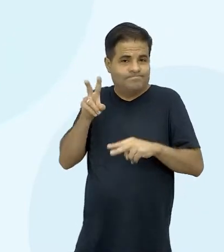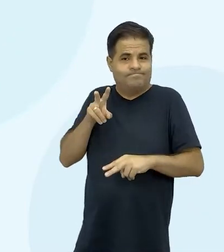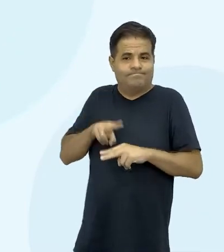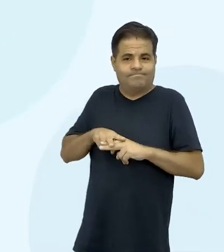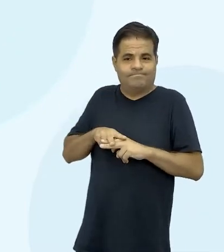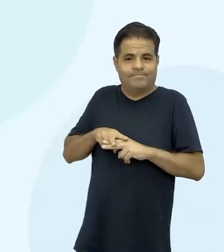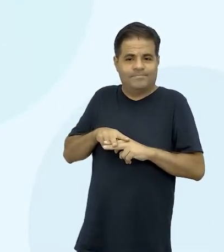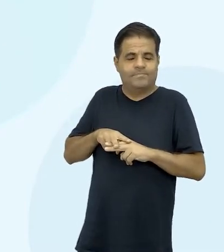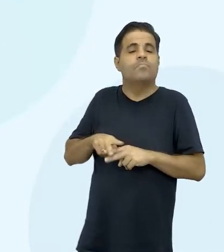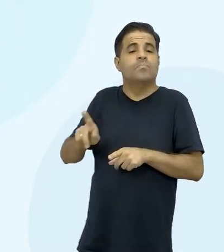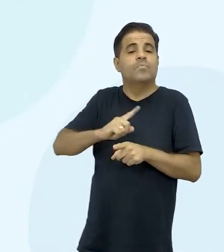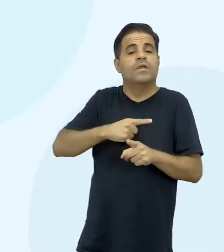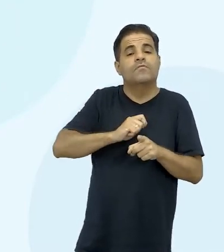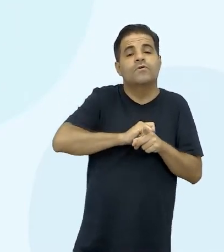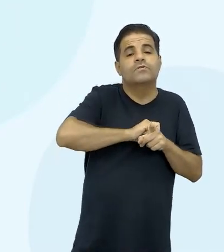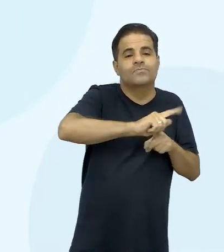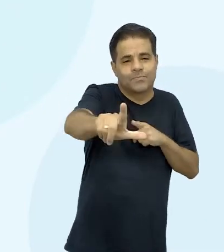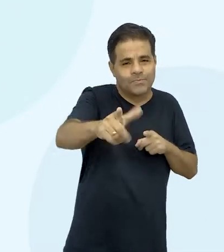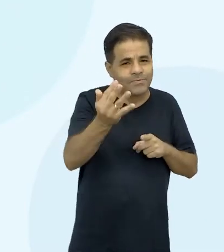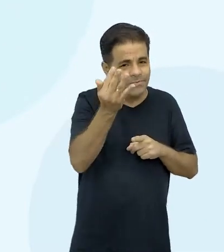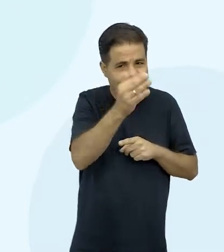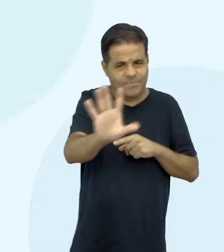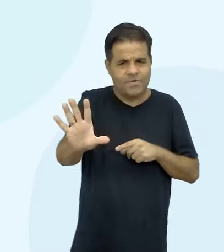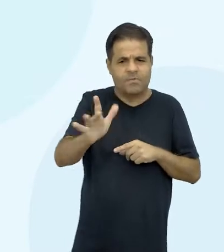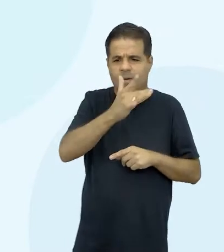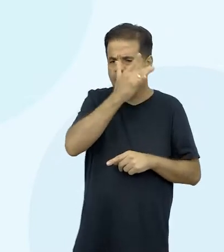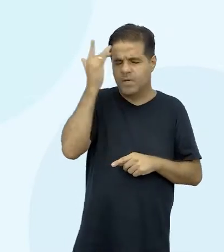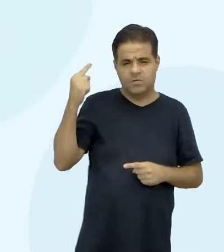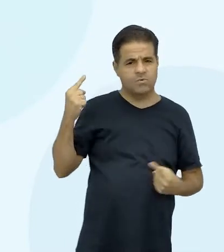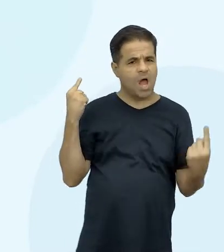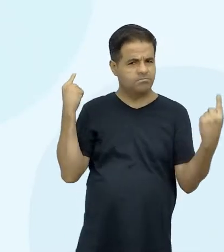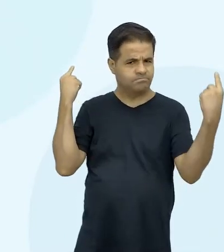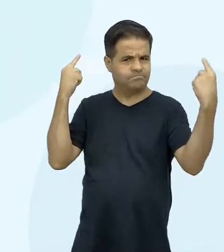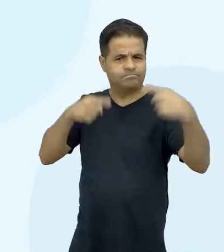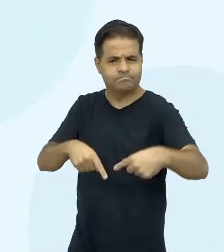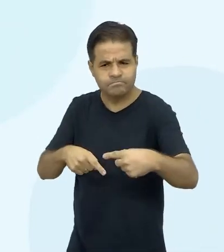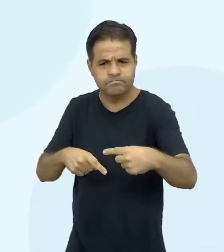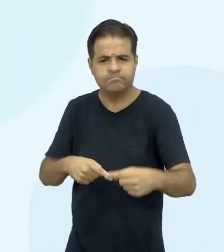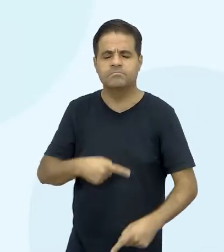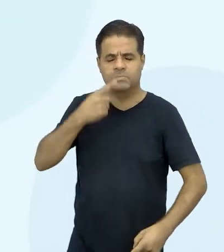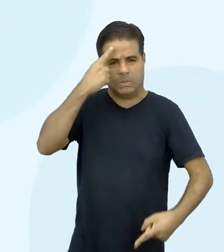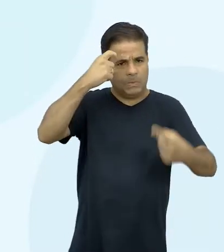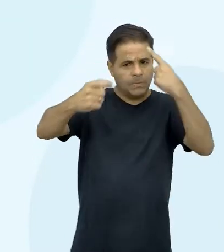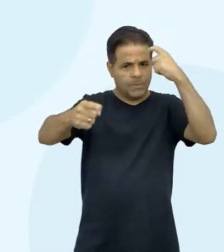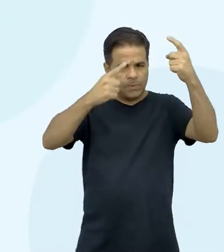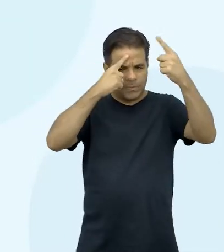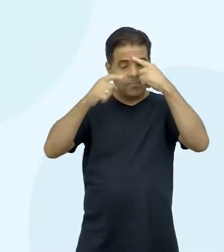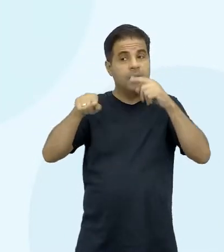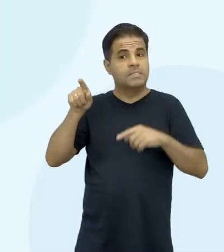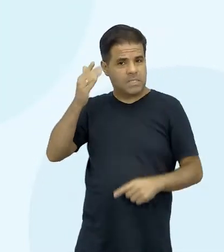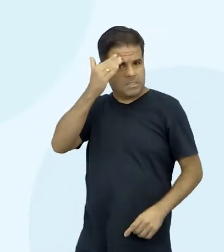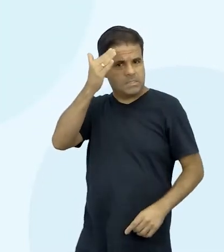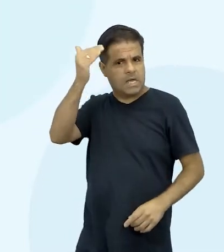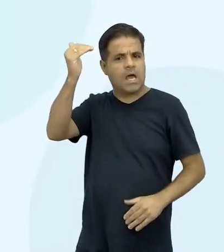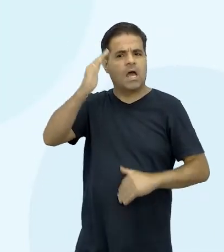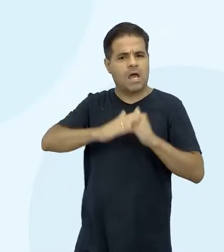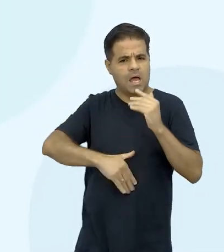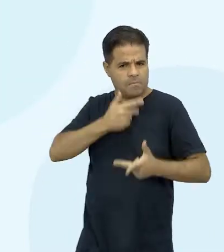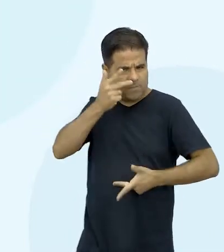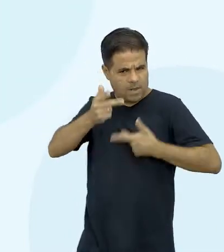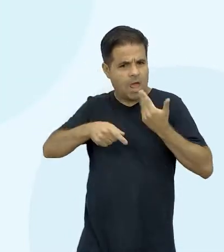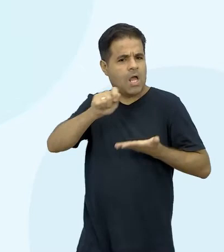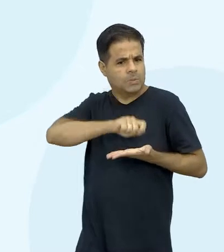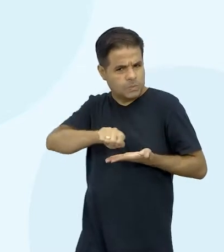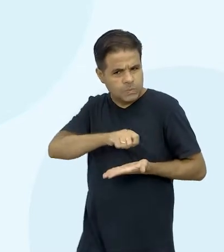porque ele foi expulso da França, porque ele era uma pessoa idealista e tudo mais, mas ele também era uma pessoa erudita, era uma pessoa culta, uma